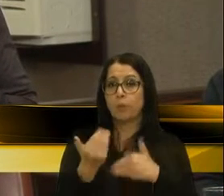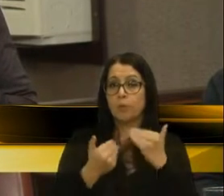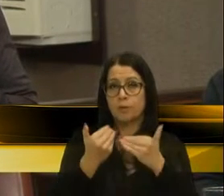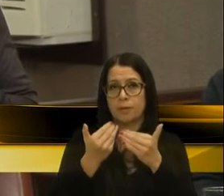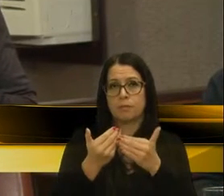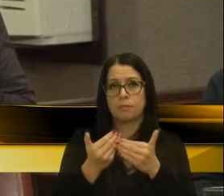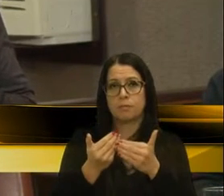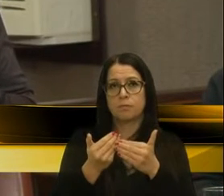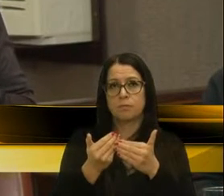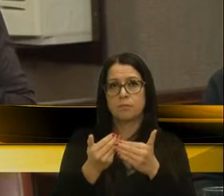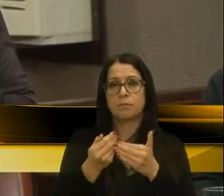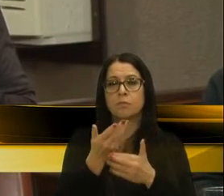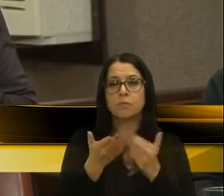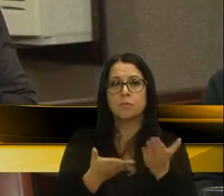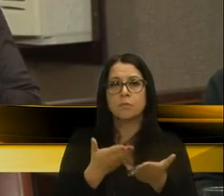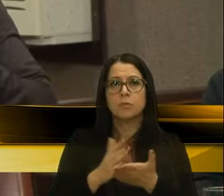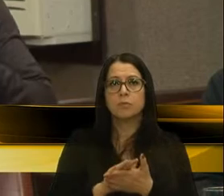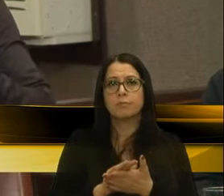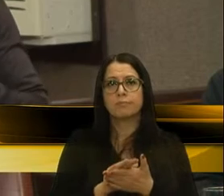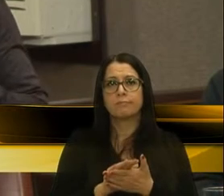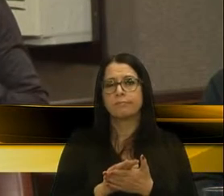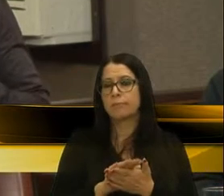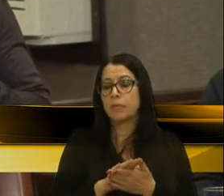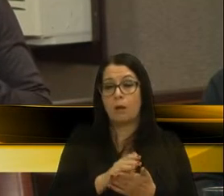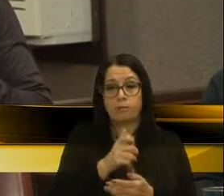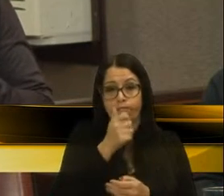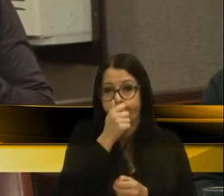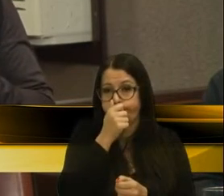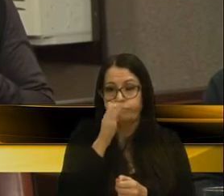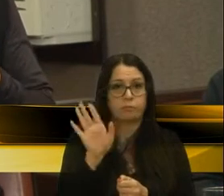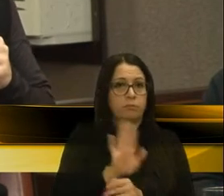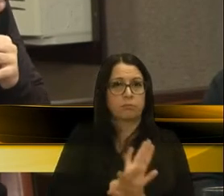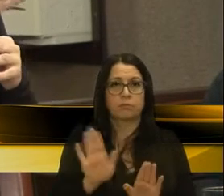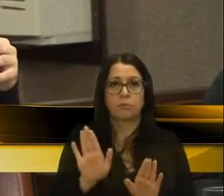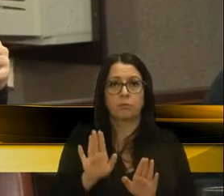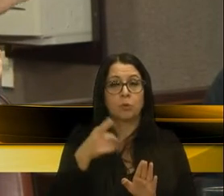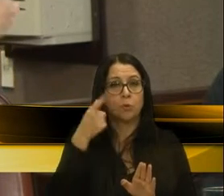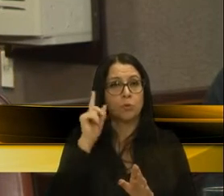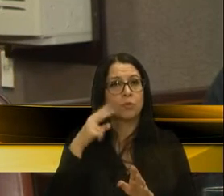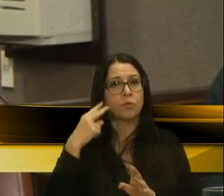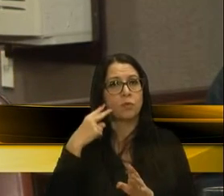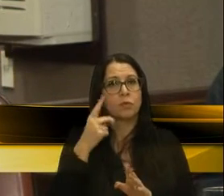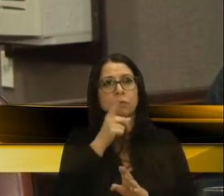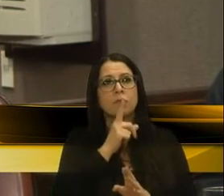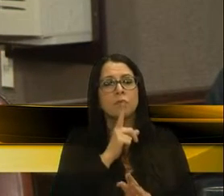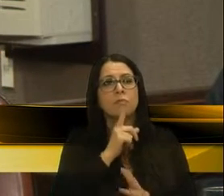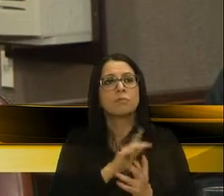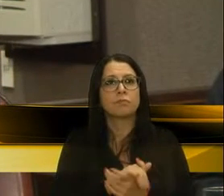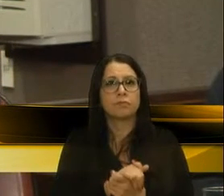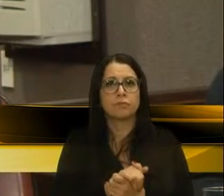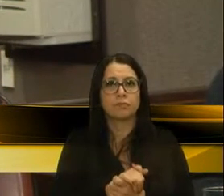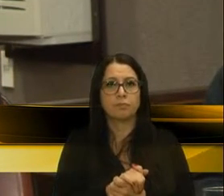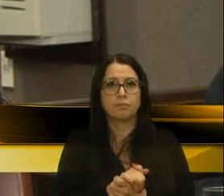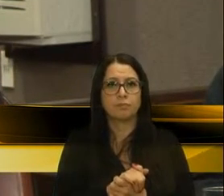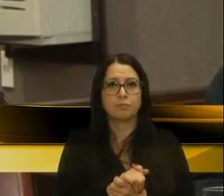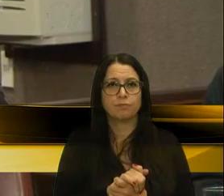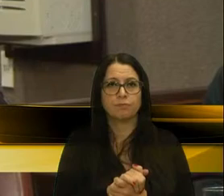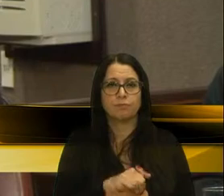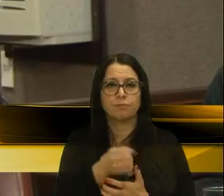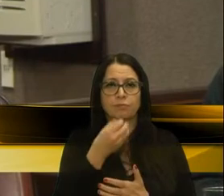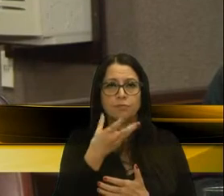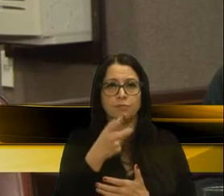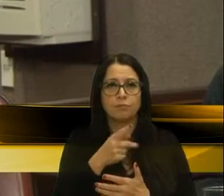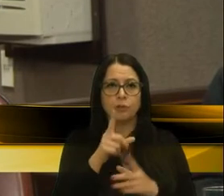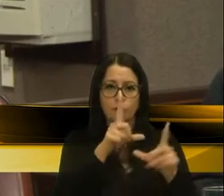processo de atendimento estrangulado. Ontem, o vereador Alberto Meneguzzi, né, relatou, através